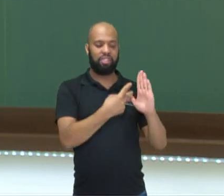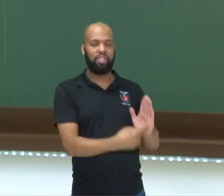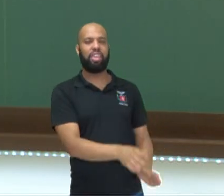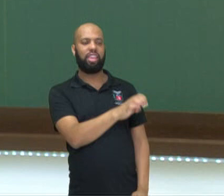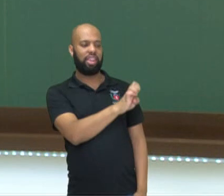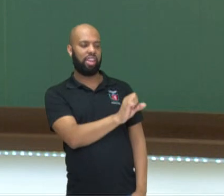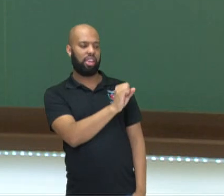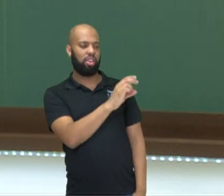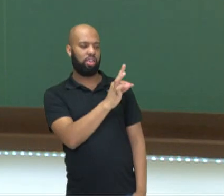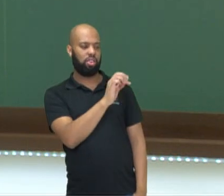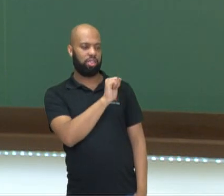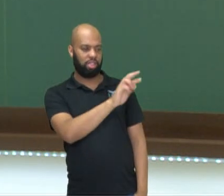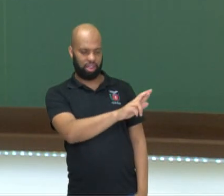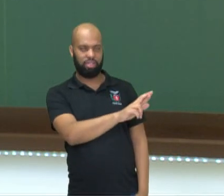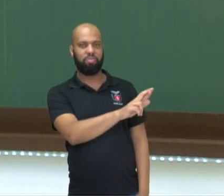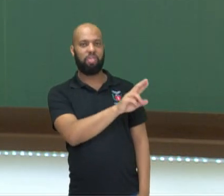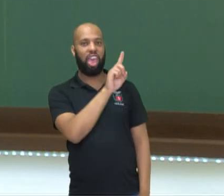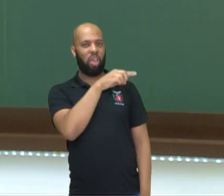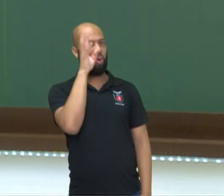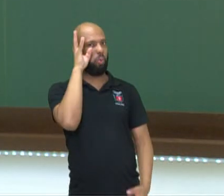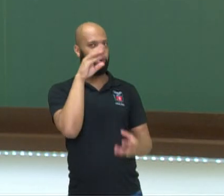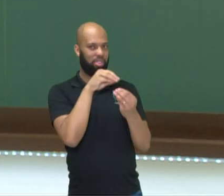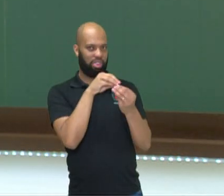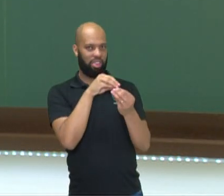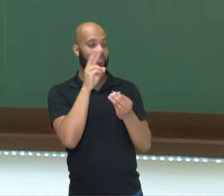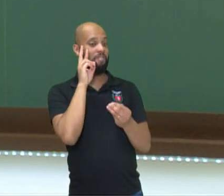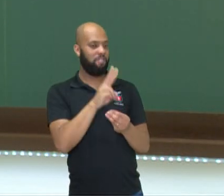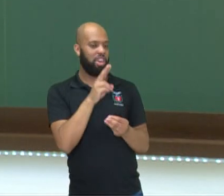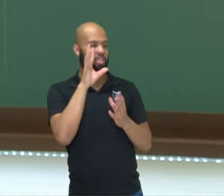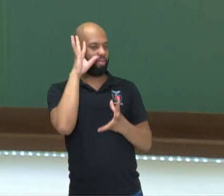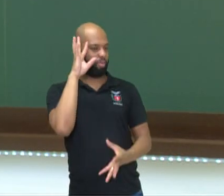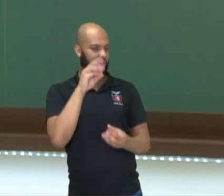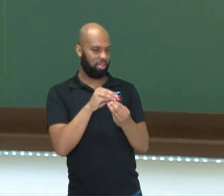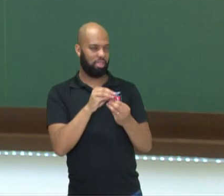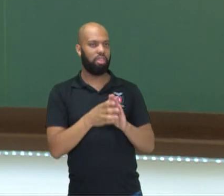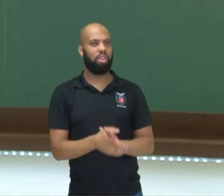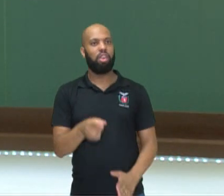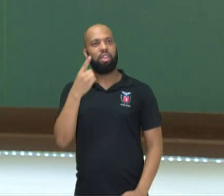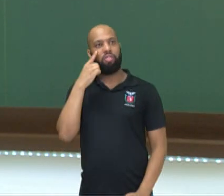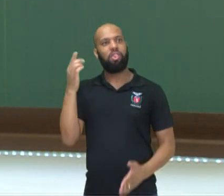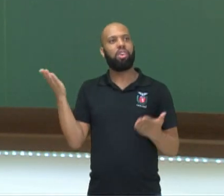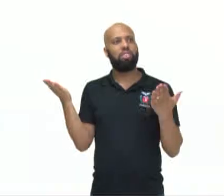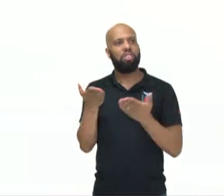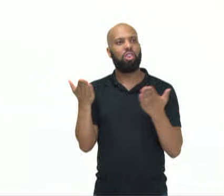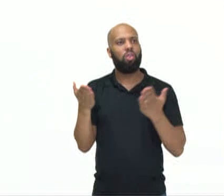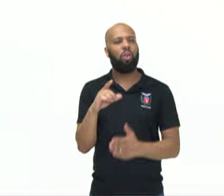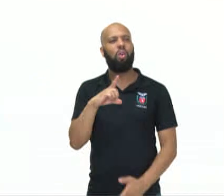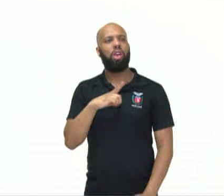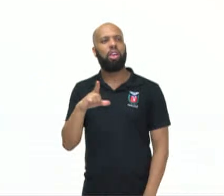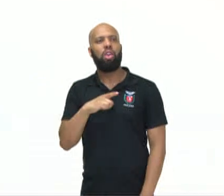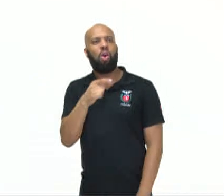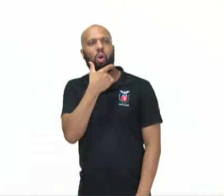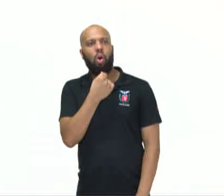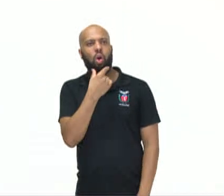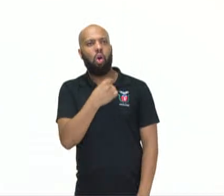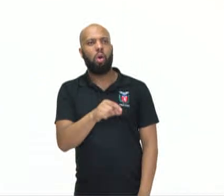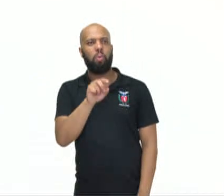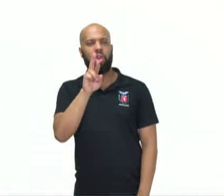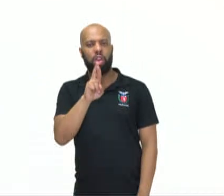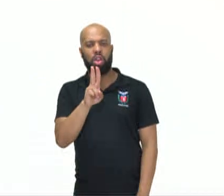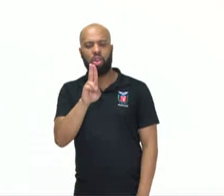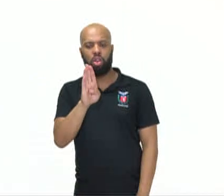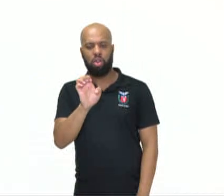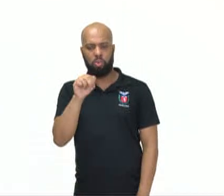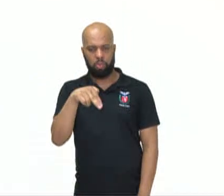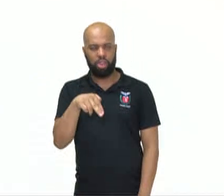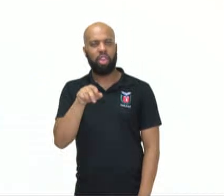é escutar, tá? Vamos ver aqui esse trecho de uma obra de Rubem Alves. Ele fala